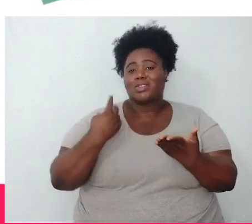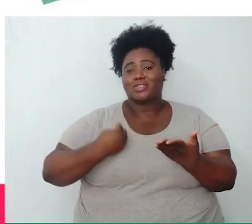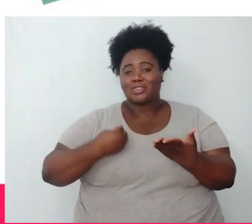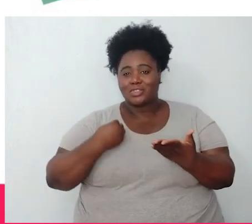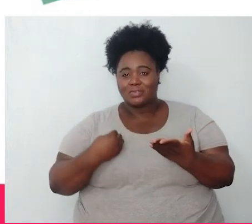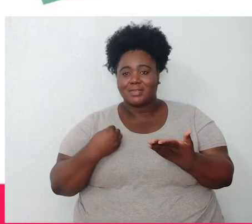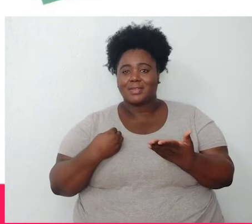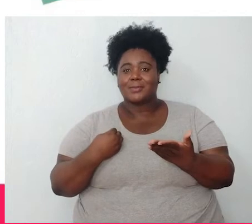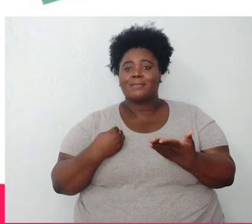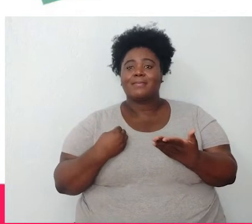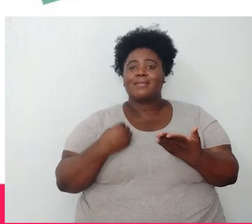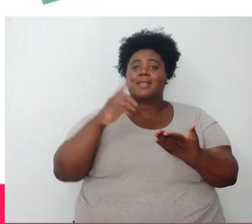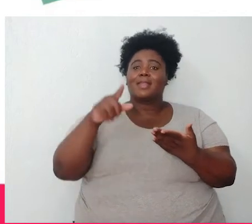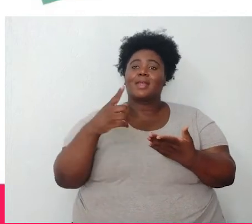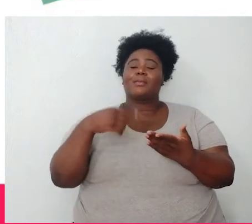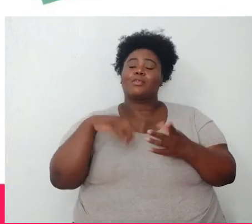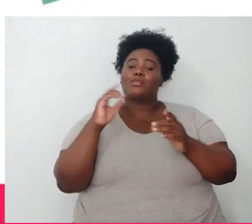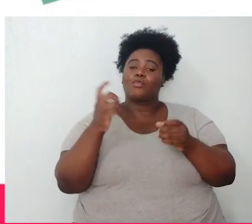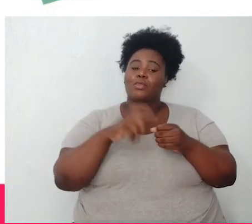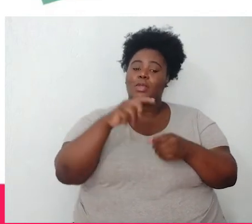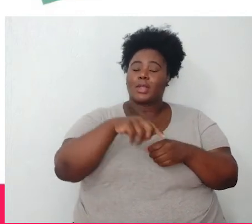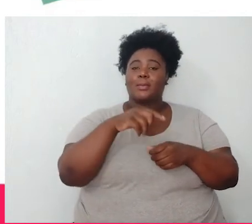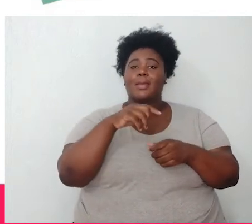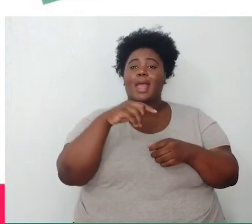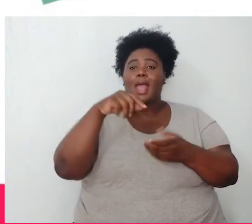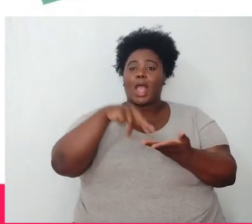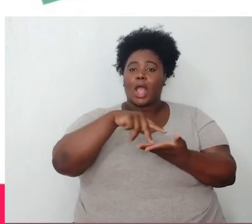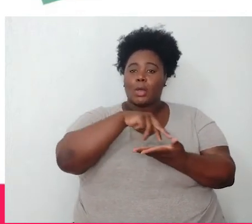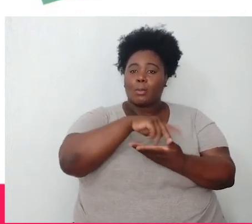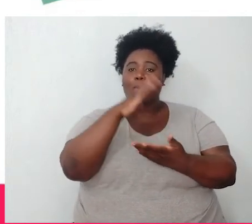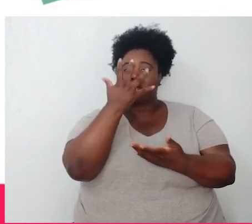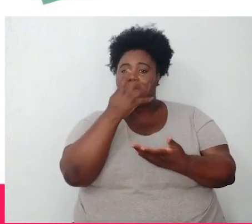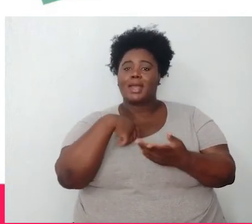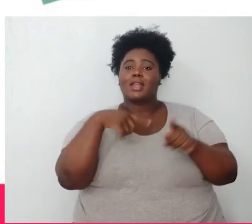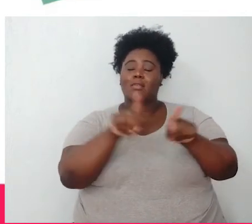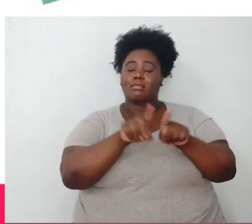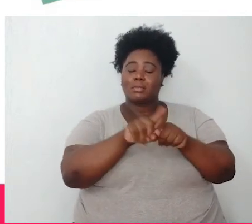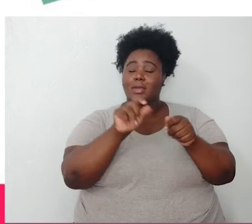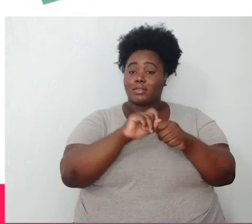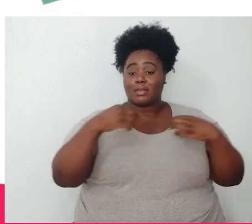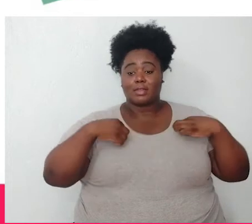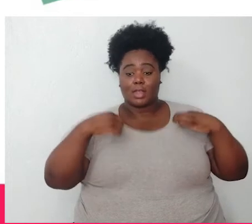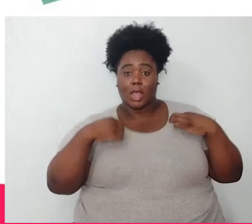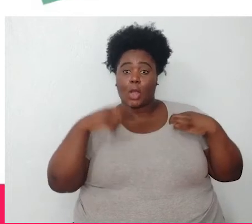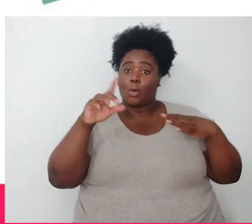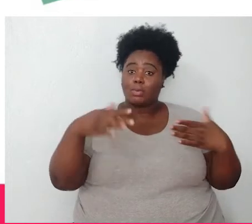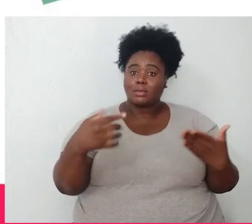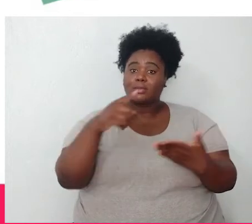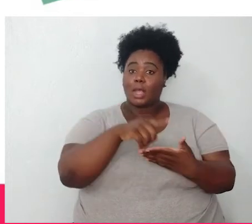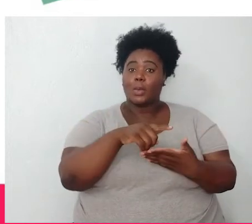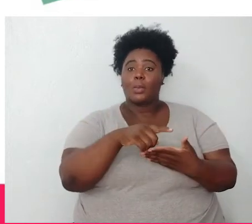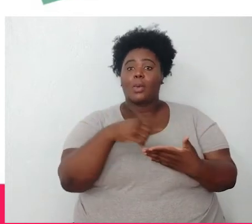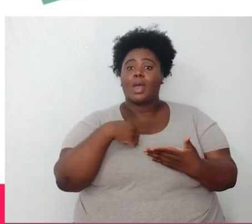de vivência muito voltada justamente para a moda, para o carnaval, para a criação de figurino, a